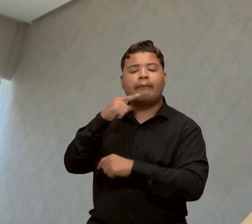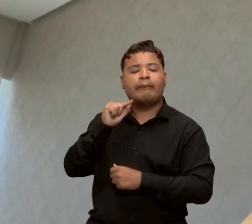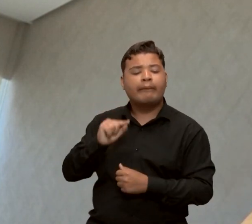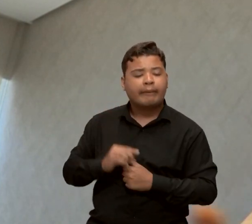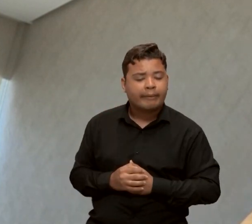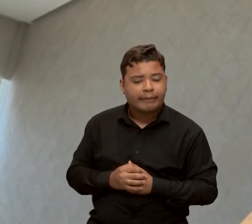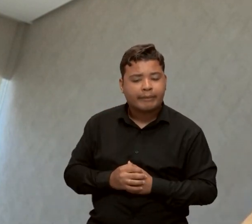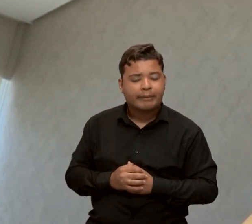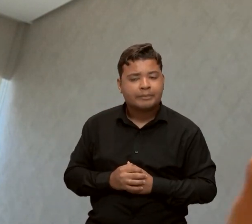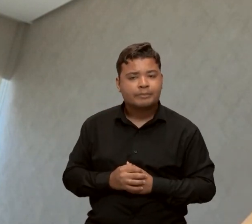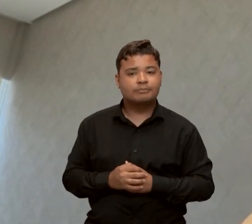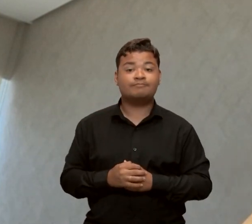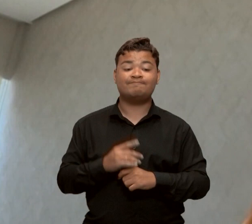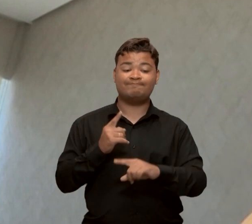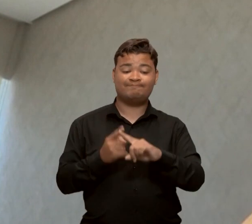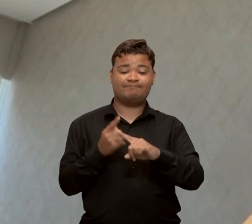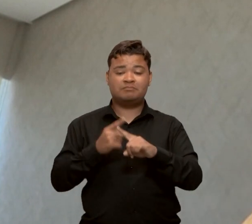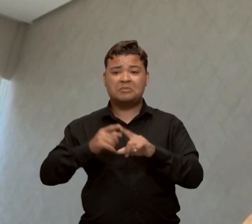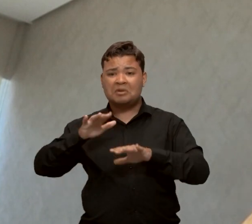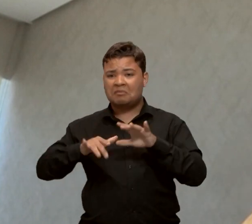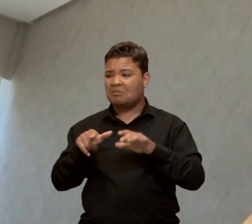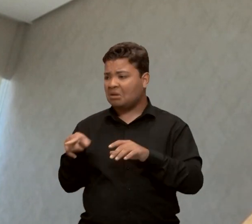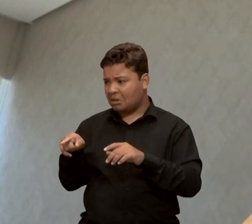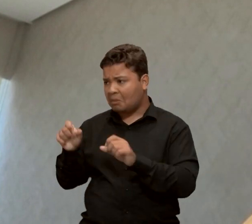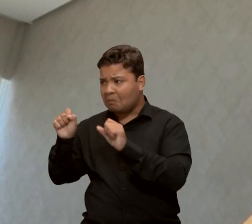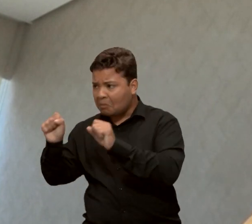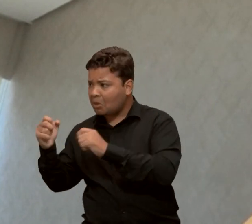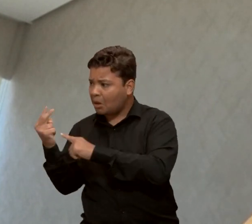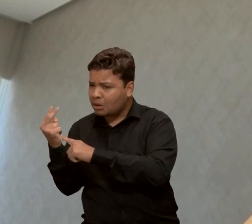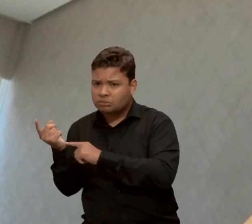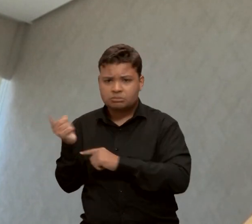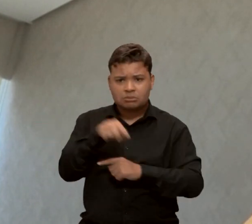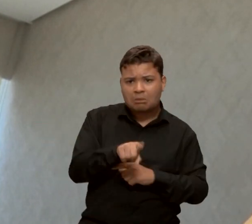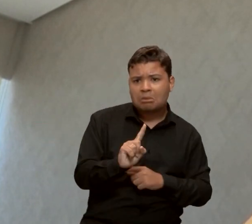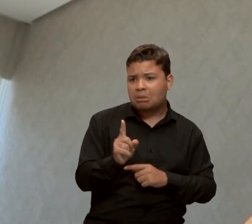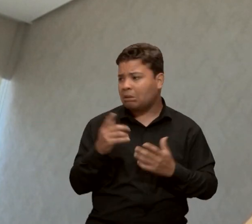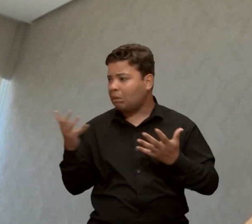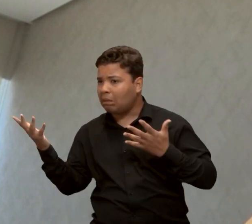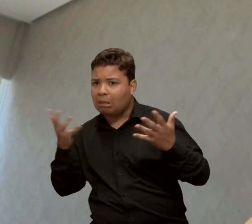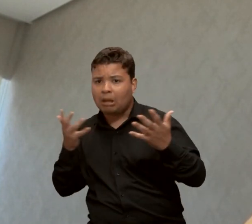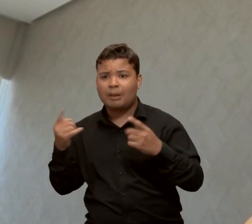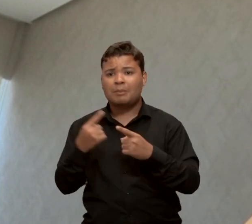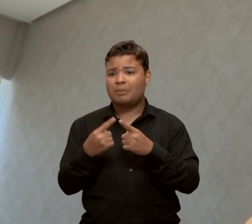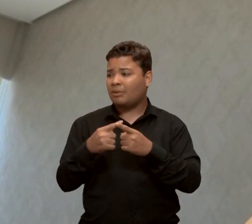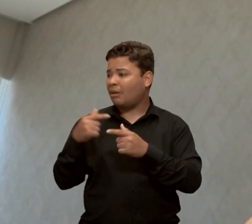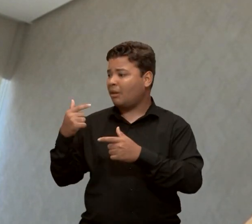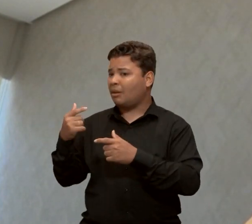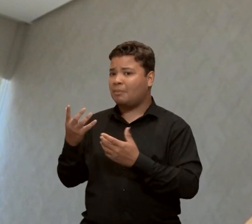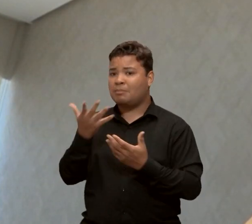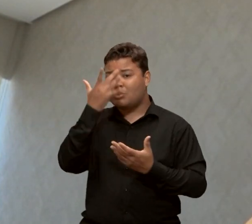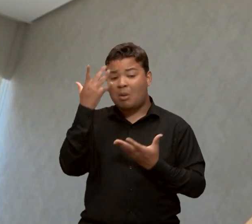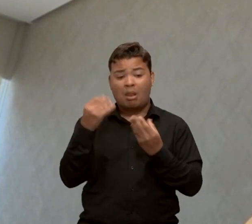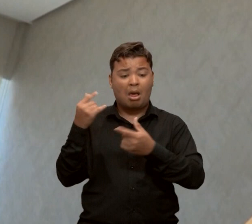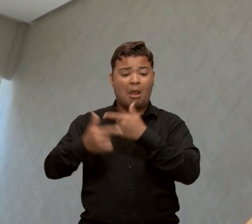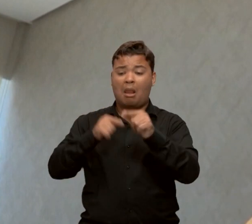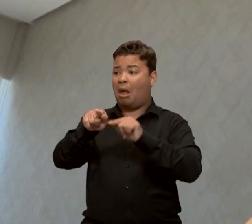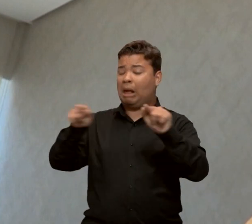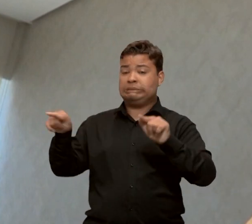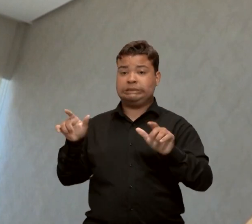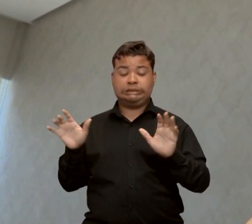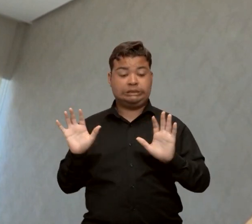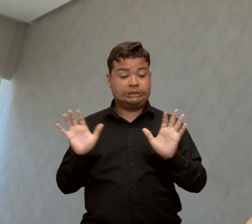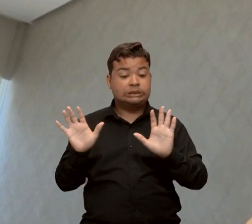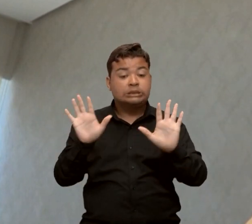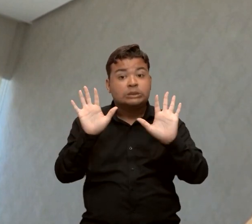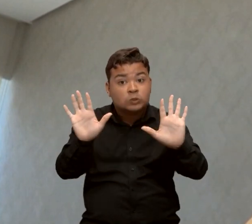todos os lados, a gente não sabe mais quem é quem nessa seara da estética. Então, uma coisa que a gente fala muito para o paciente tome